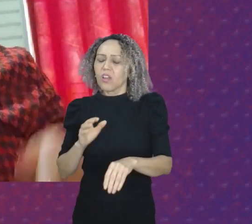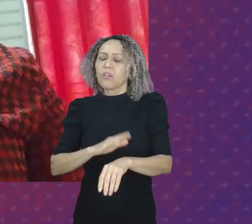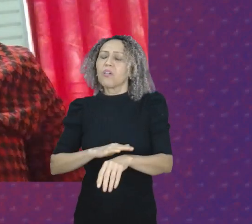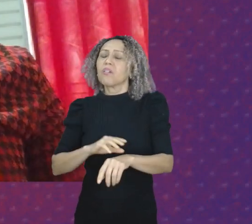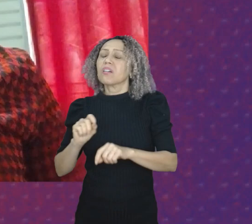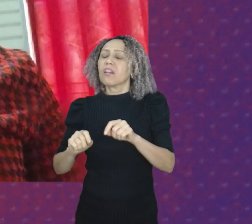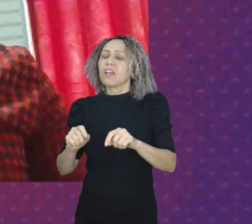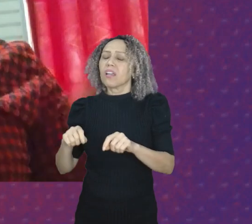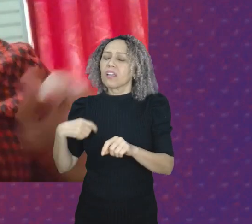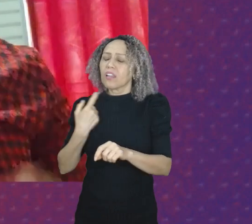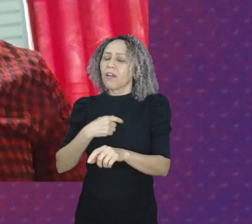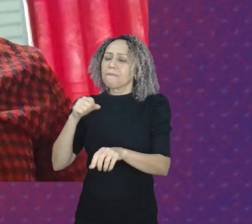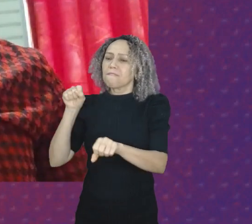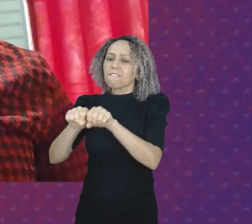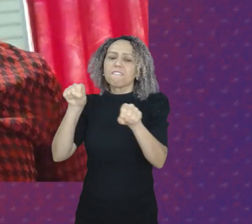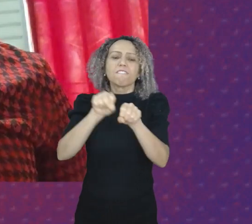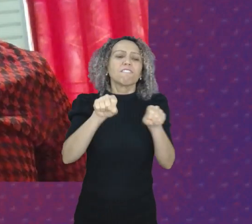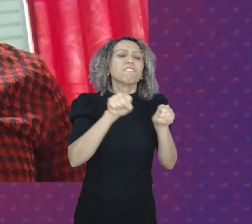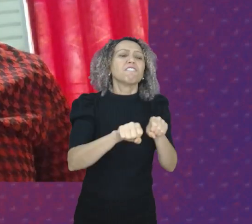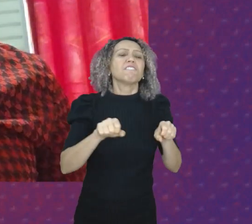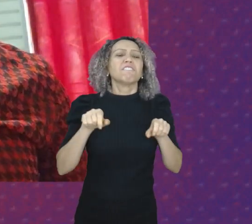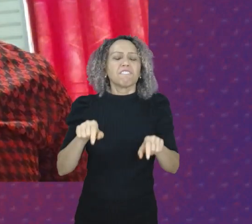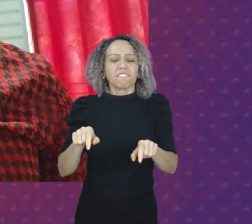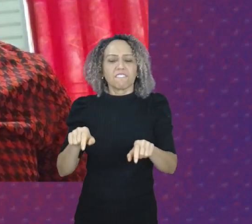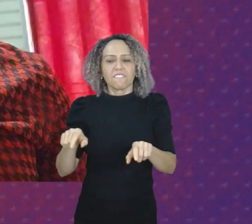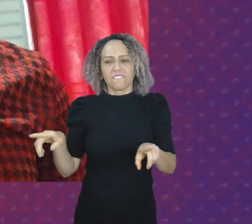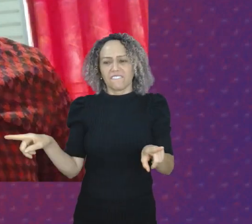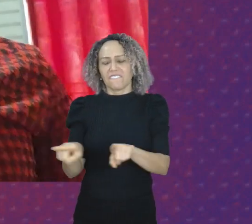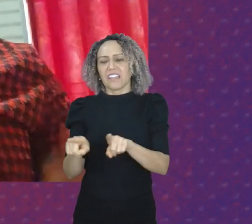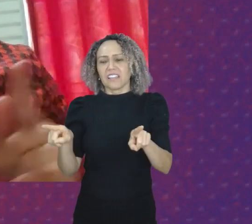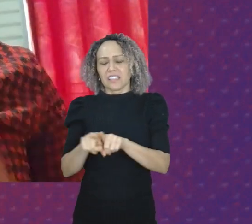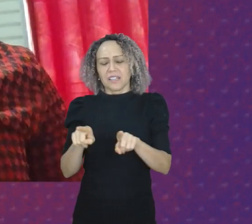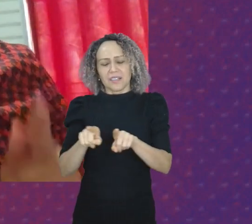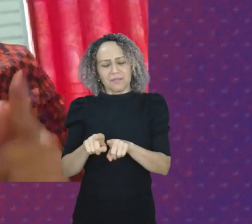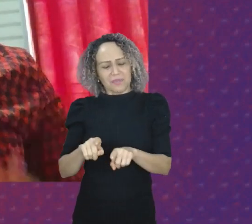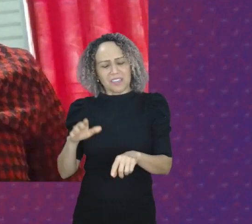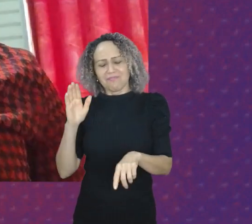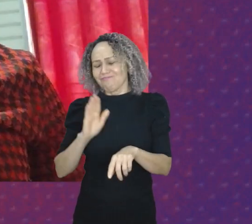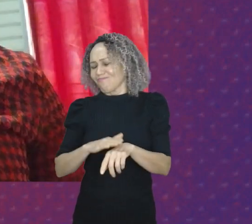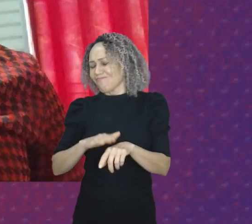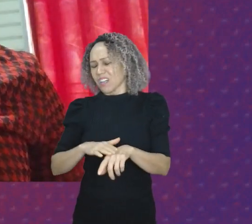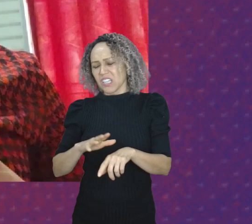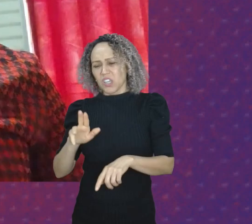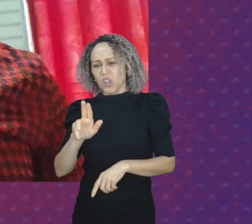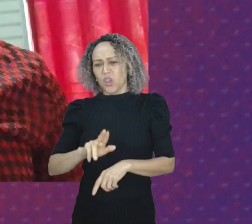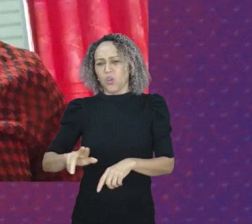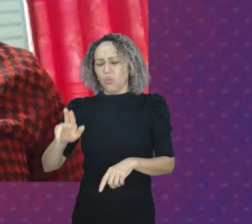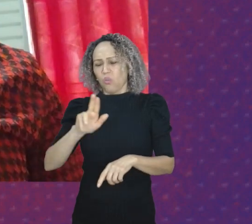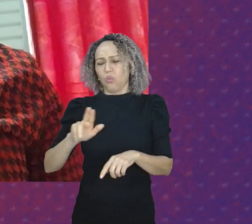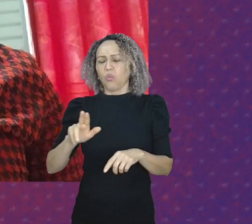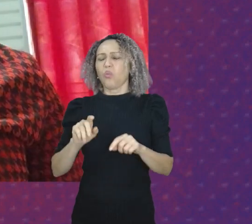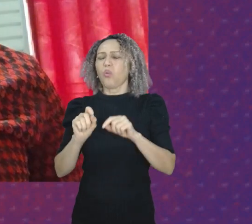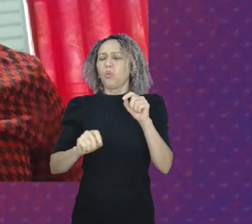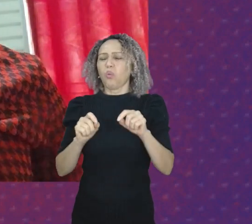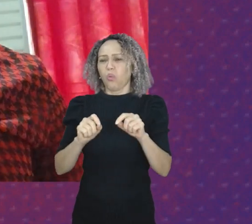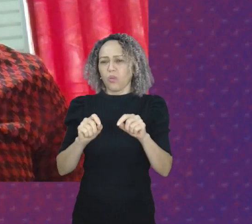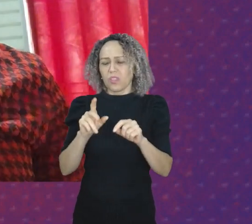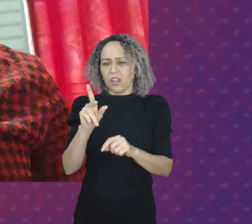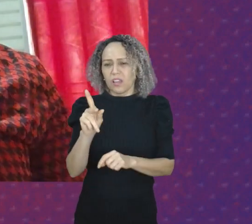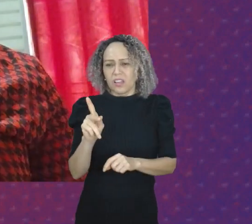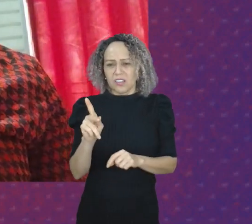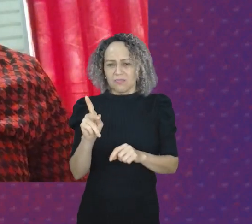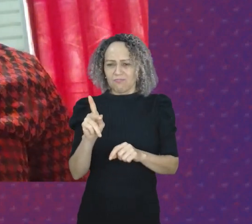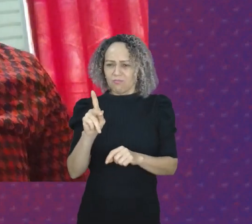nós somos o país que mais utilizamos da pornografia trans. Nós somos o país também que mais utilizamos a mão de obra de